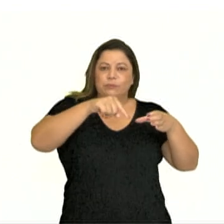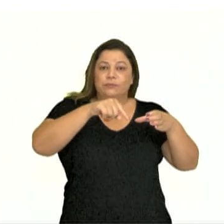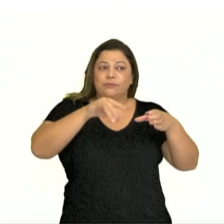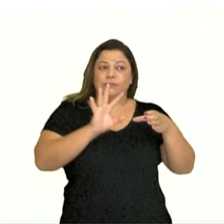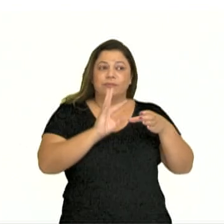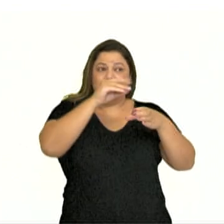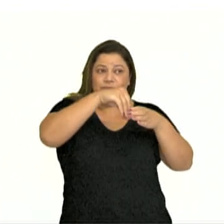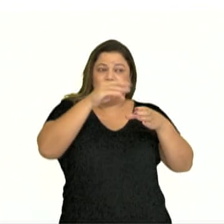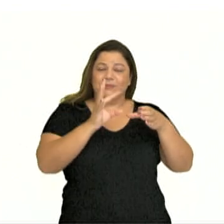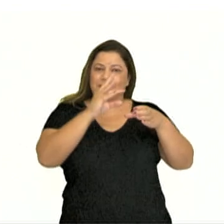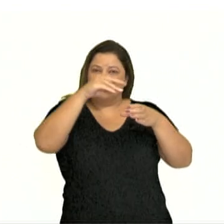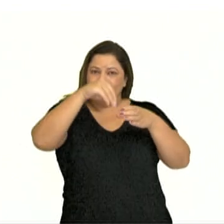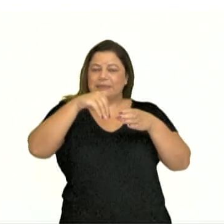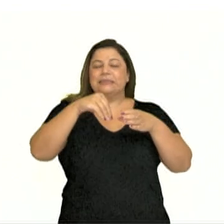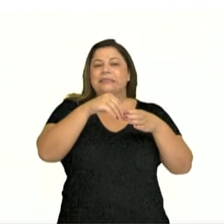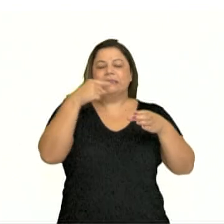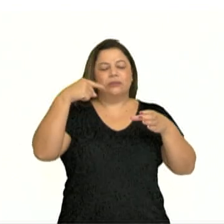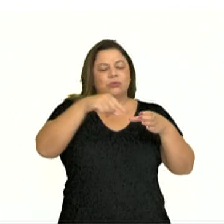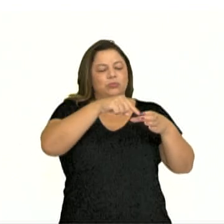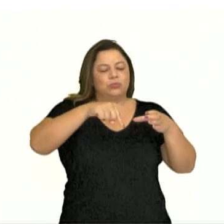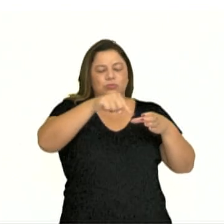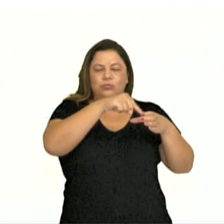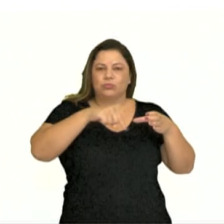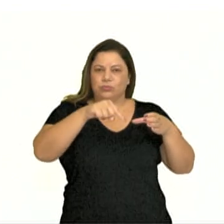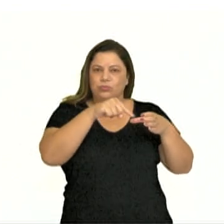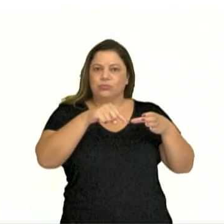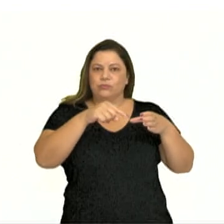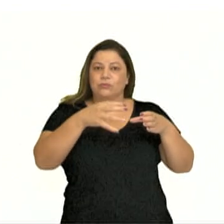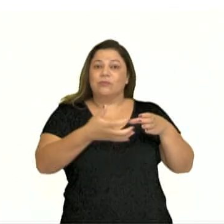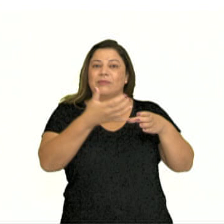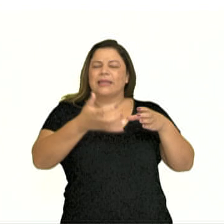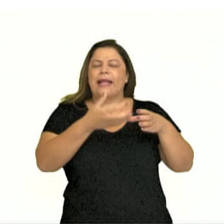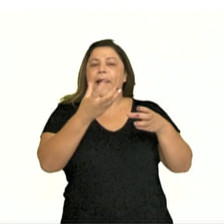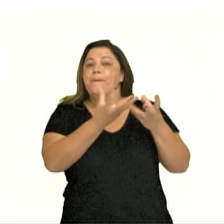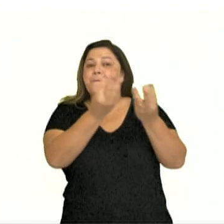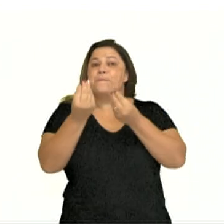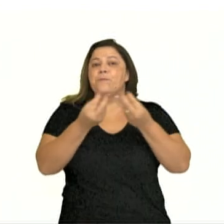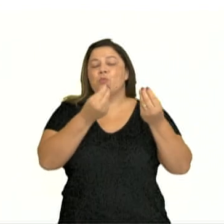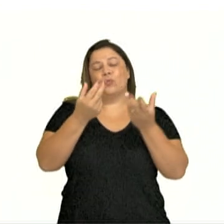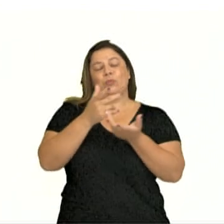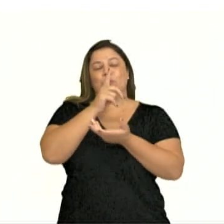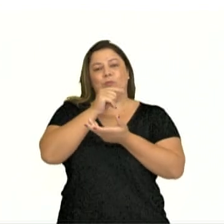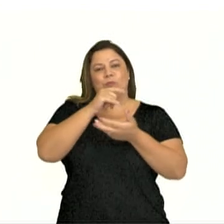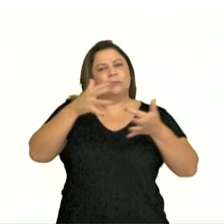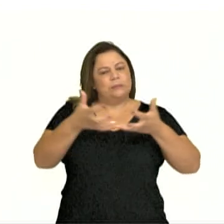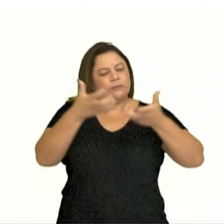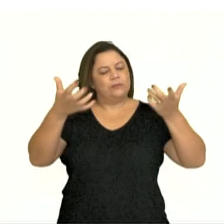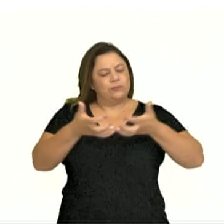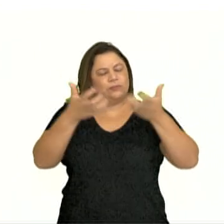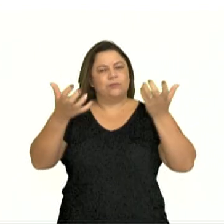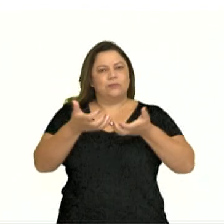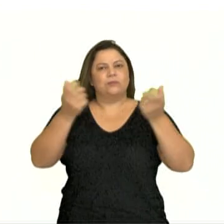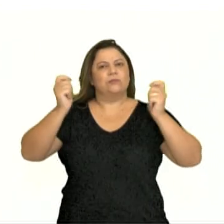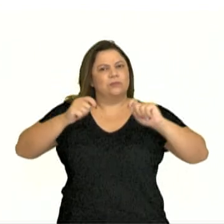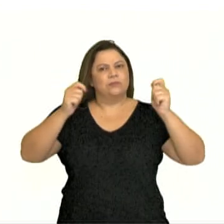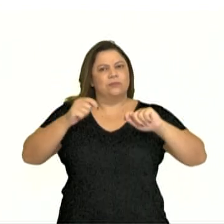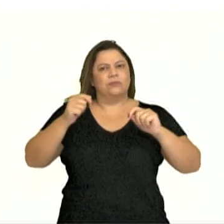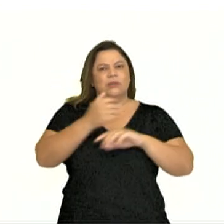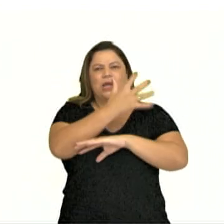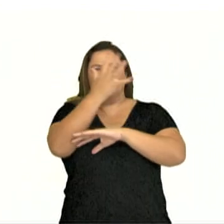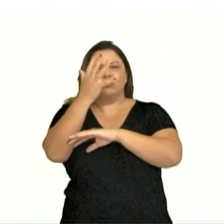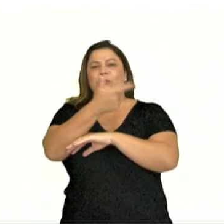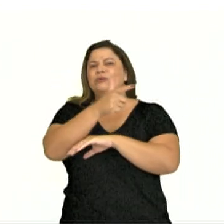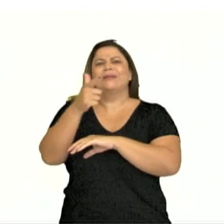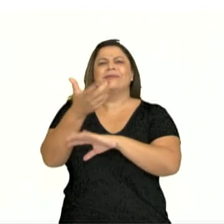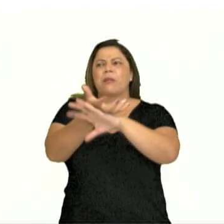dessas substâncias, desses nutrientes, são essenciais. Quando a planta tem disponibilidade, ela vai usando a do ambiente. Quando não